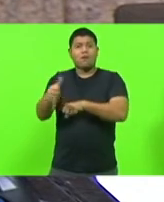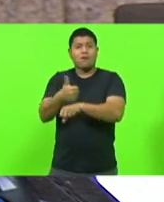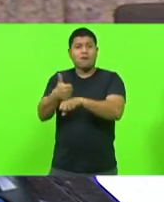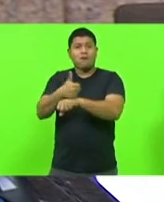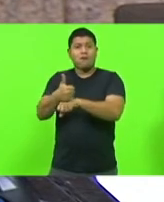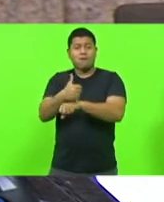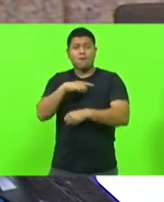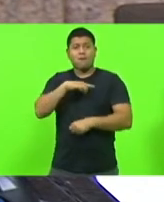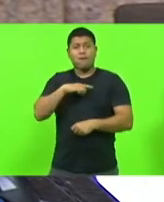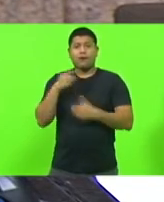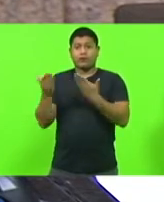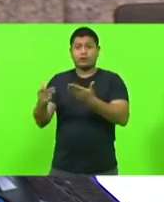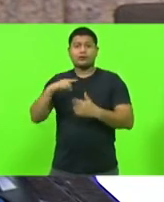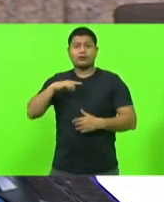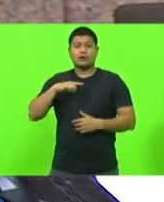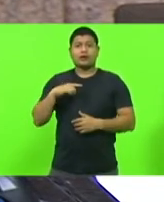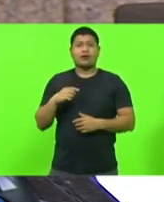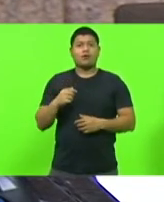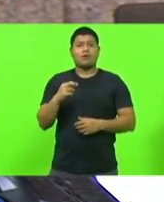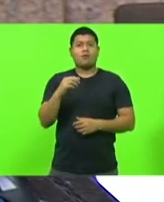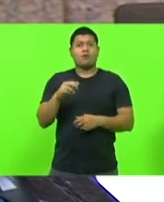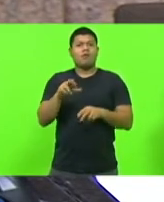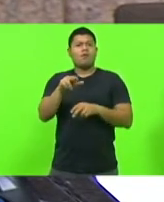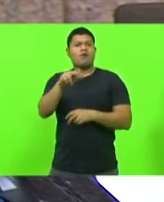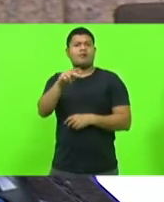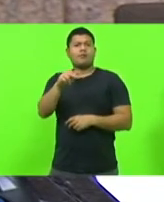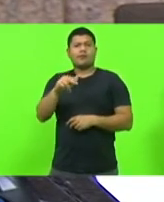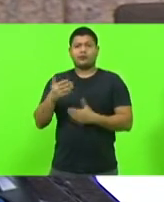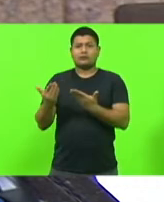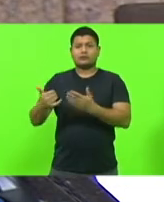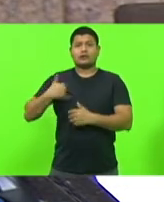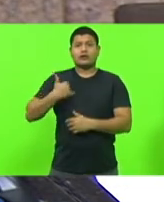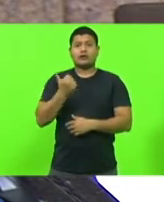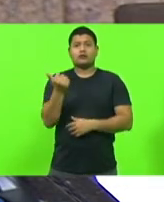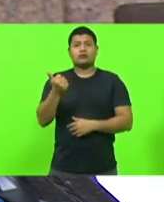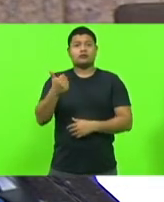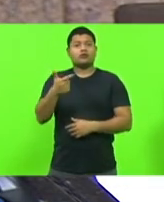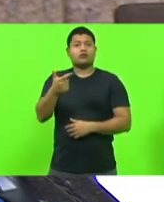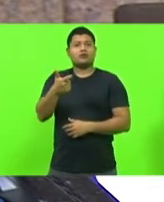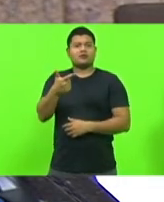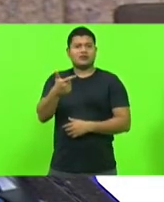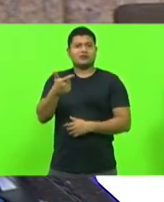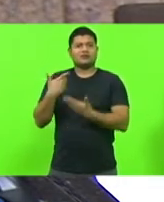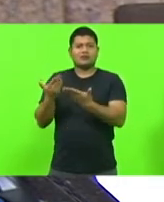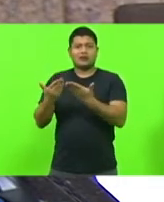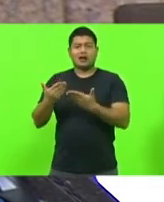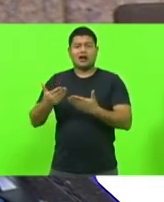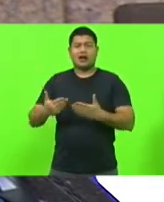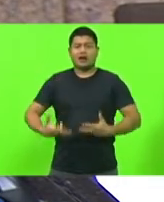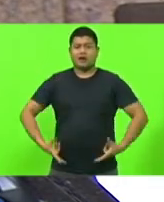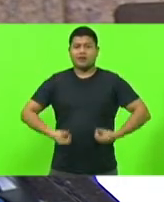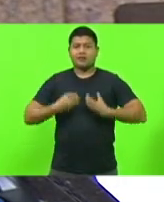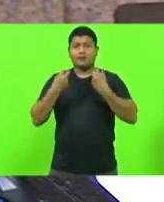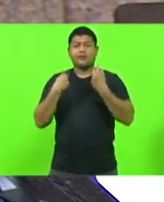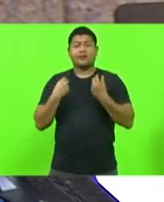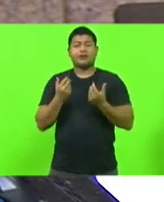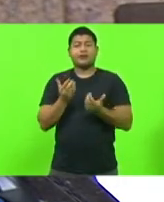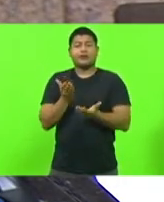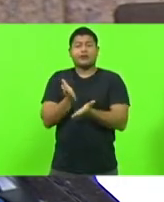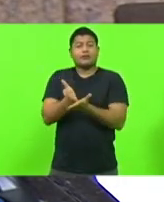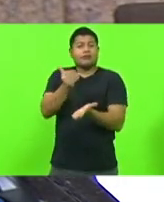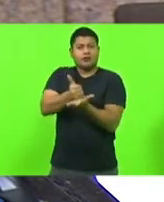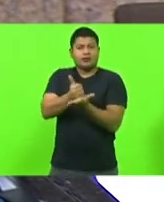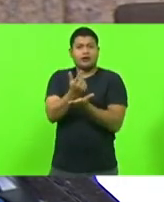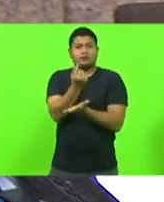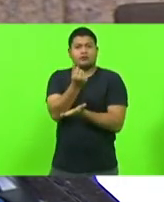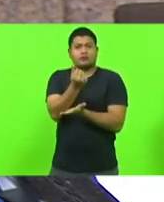também um irmão de 12 anos que tem câncer e ele vem, parte do que ele vende, dos alfajores que ele vende, é para